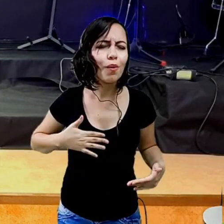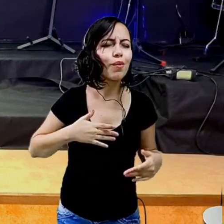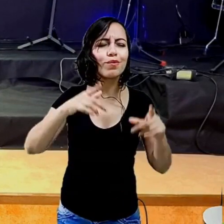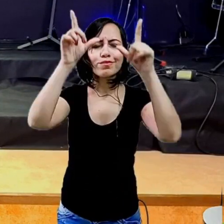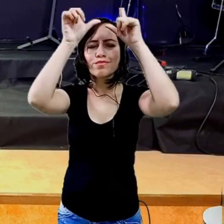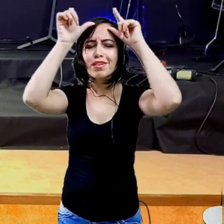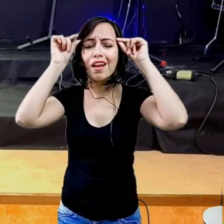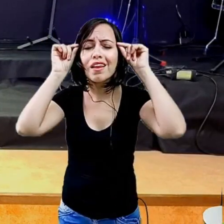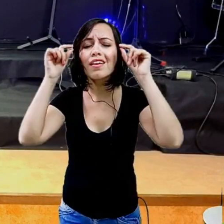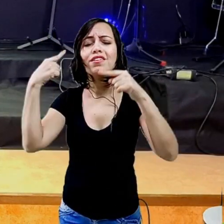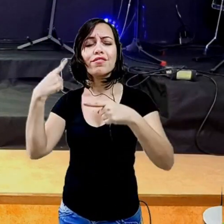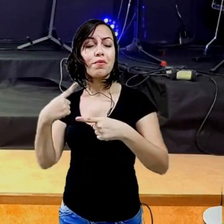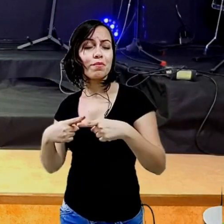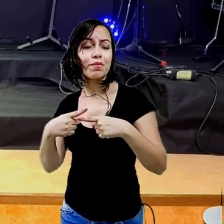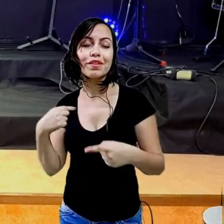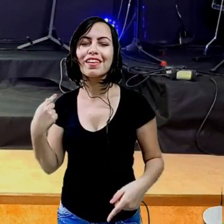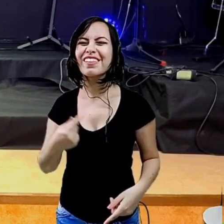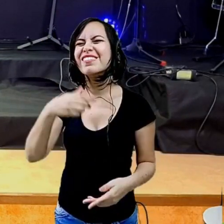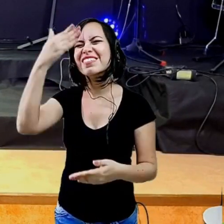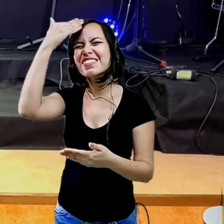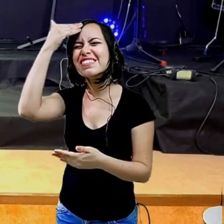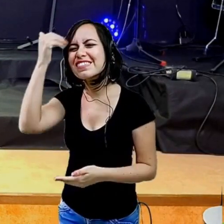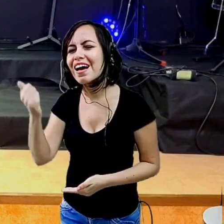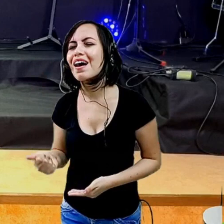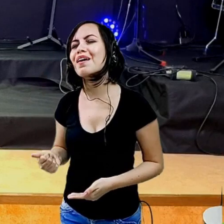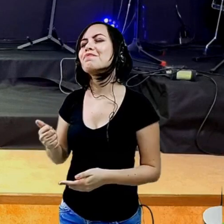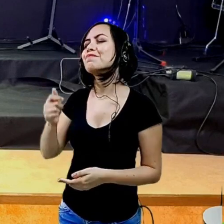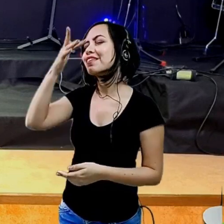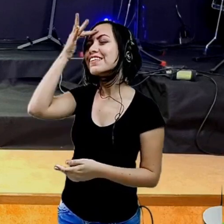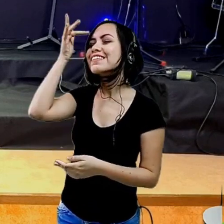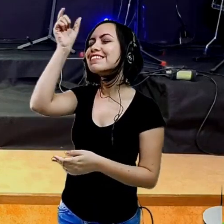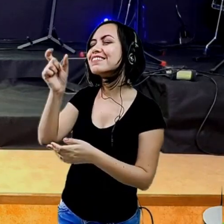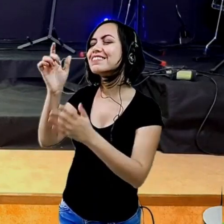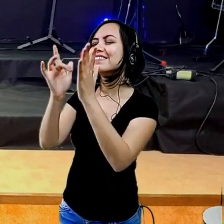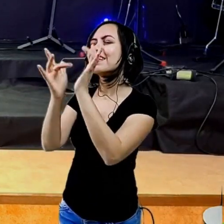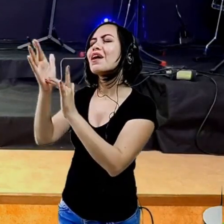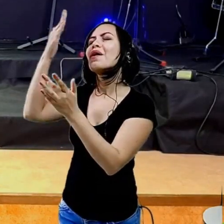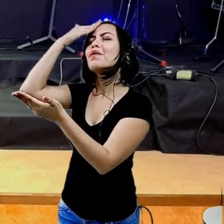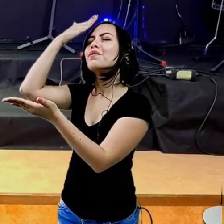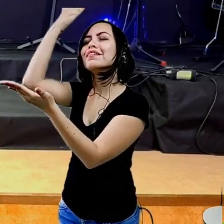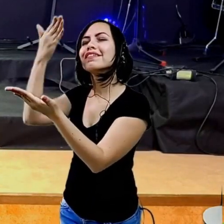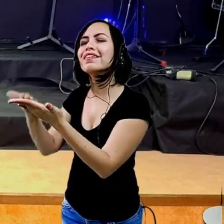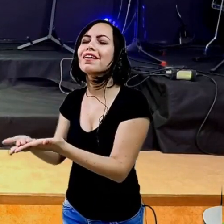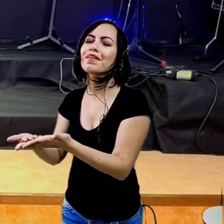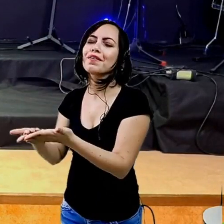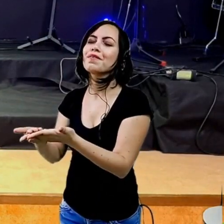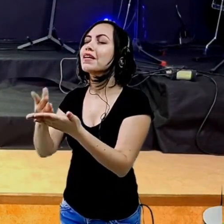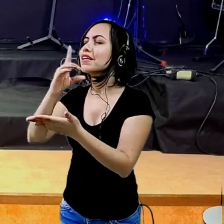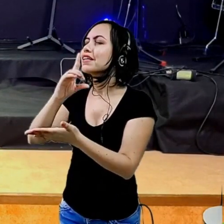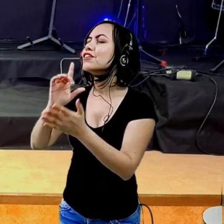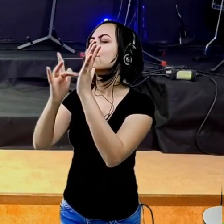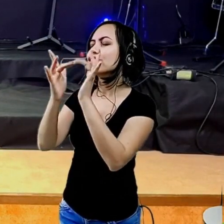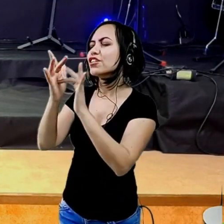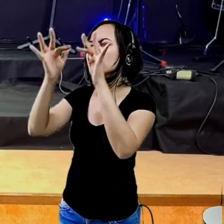refrigério, porque nós sabemos em quem temos cridos e Tu és fiel, gracioso e